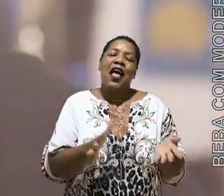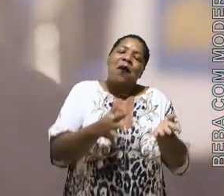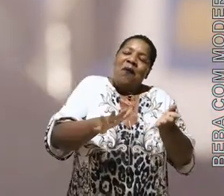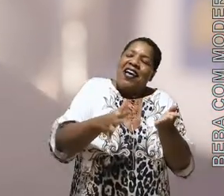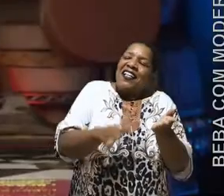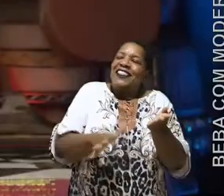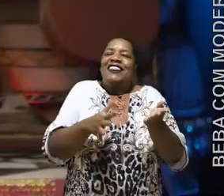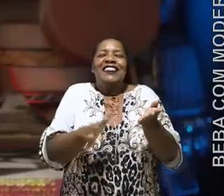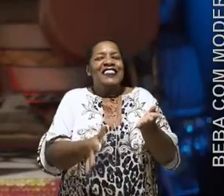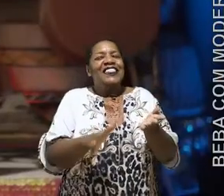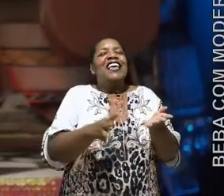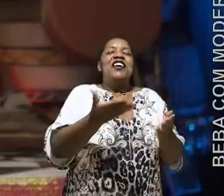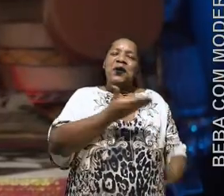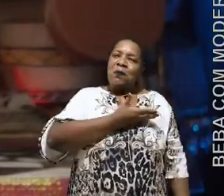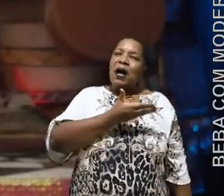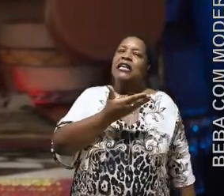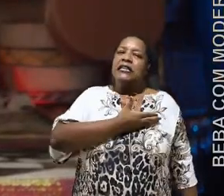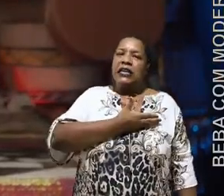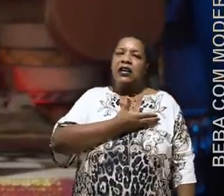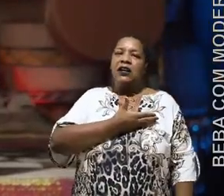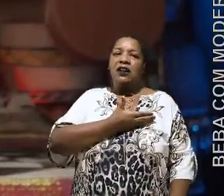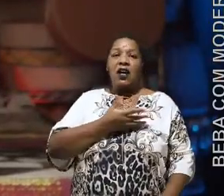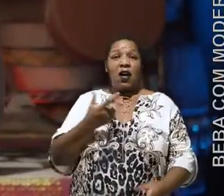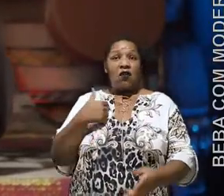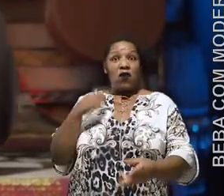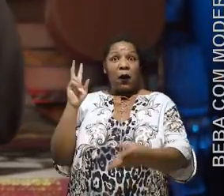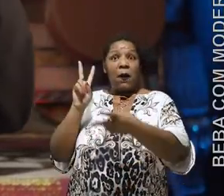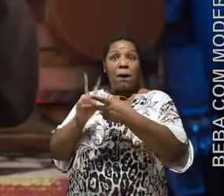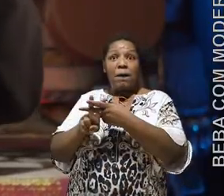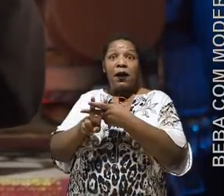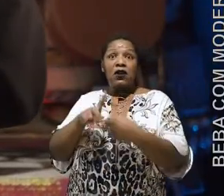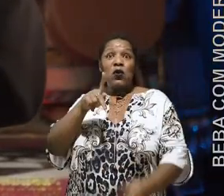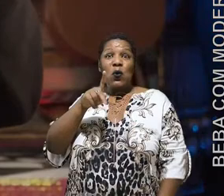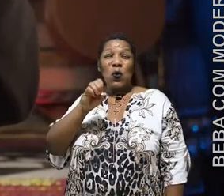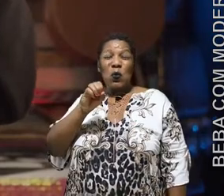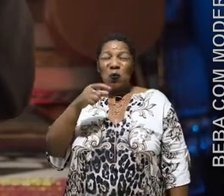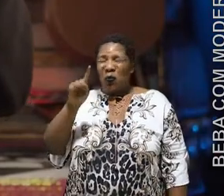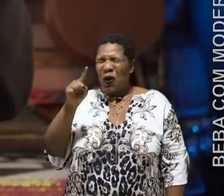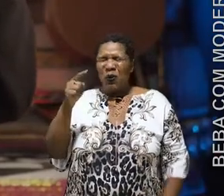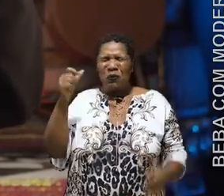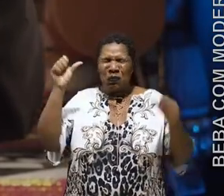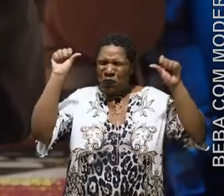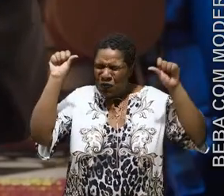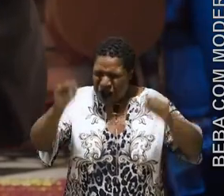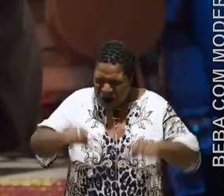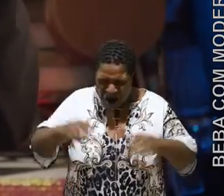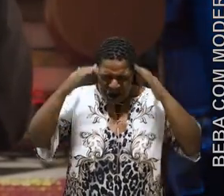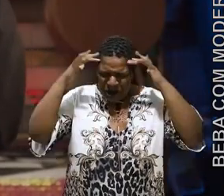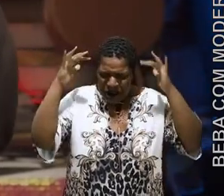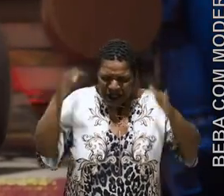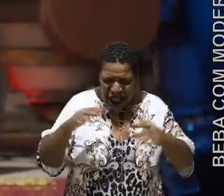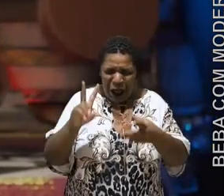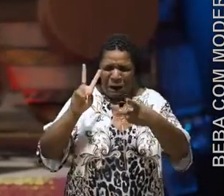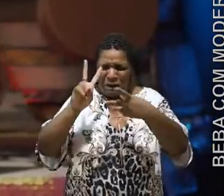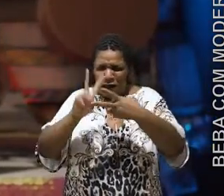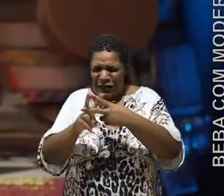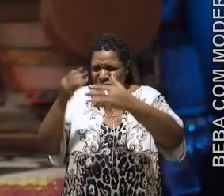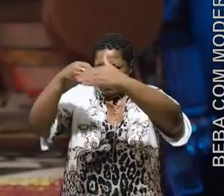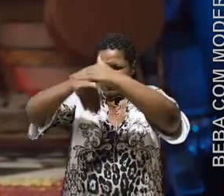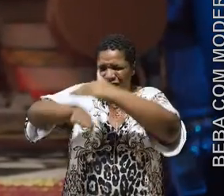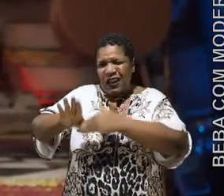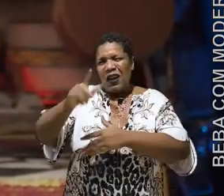Predileto pandeiro pandeiro parceiro preso portando o pó passou pelos piores pesadelos